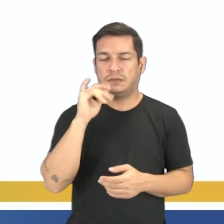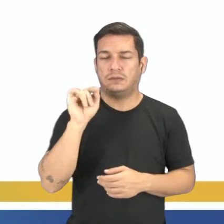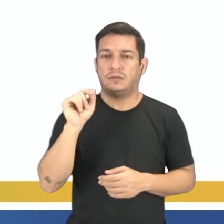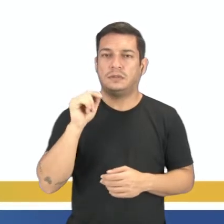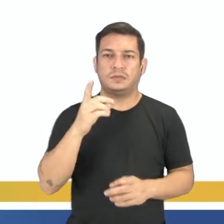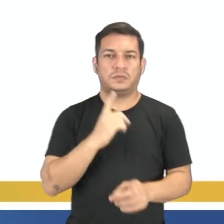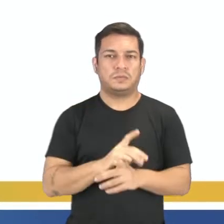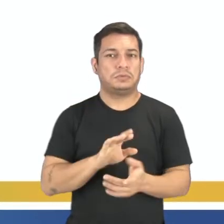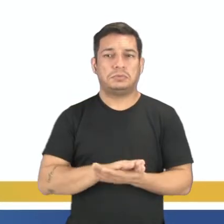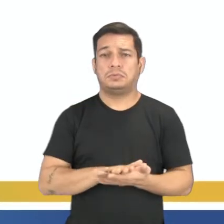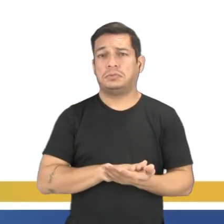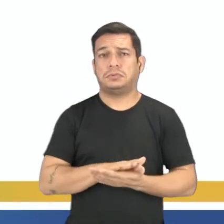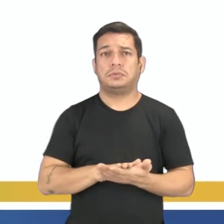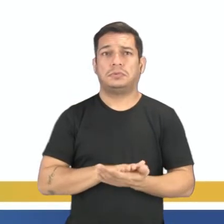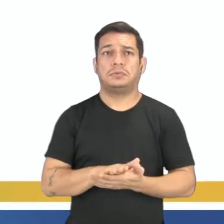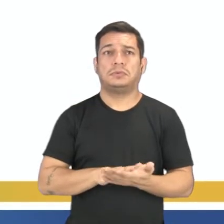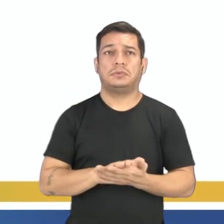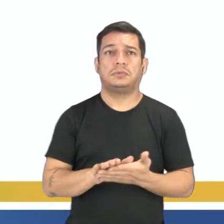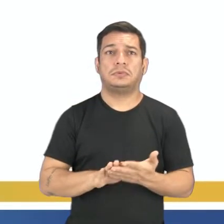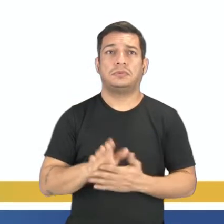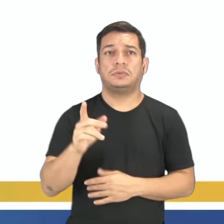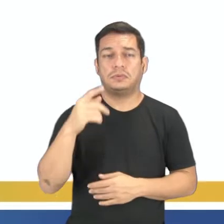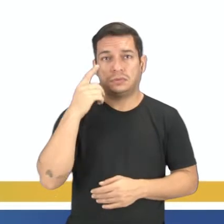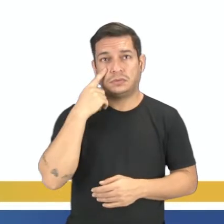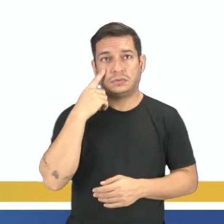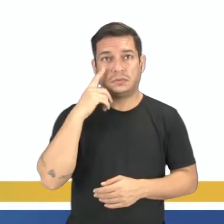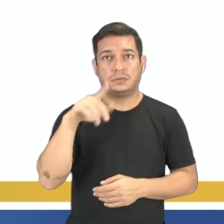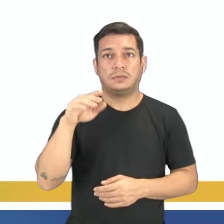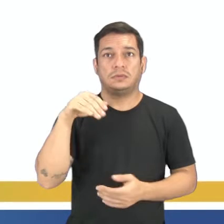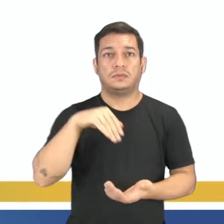sido descoberto. O twist do conto se